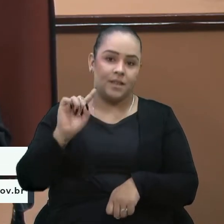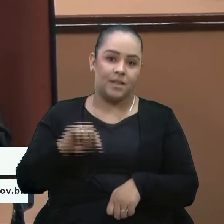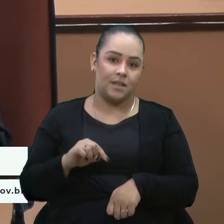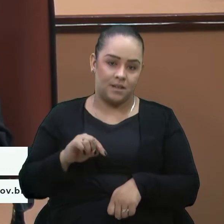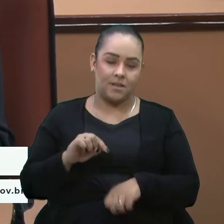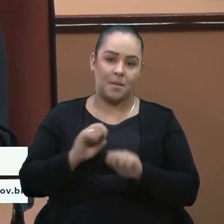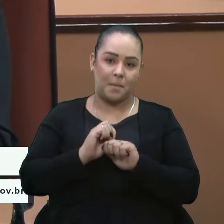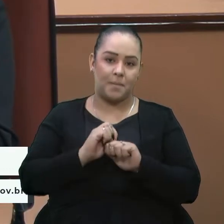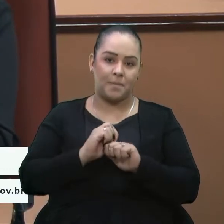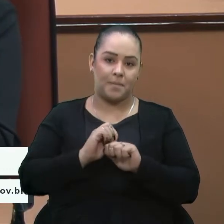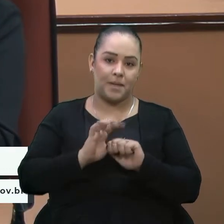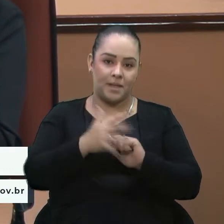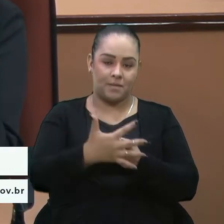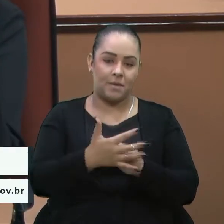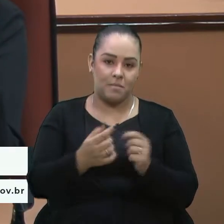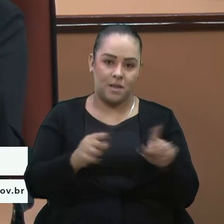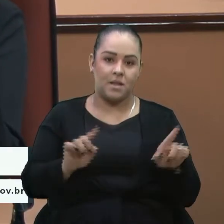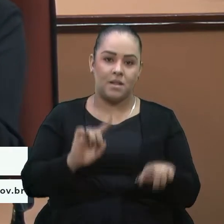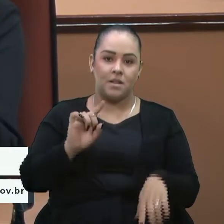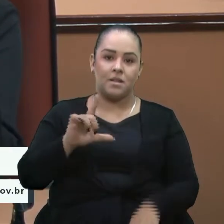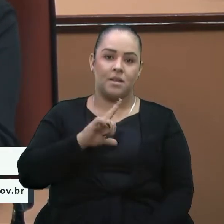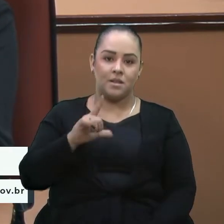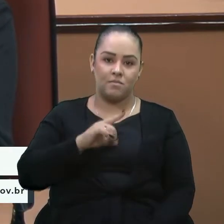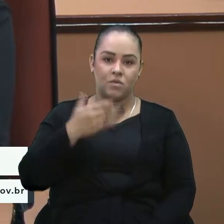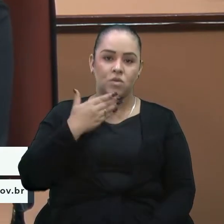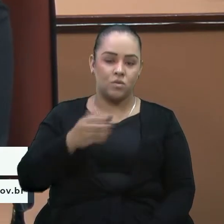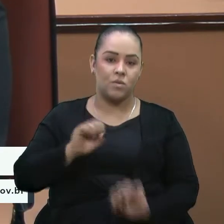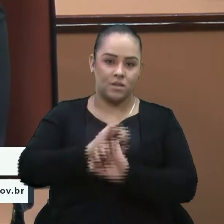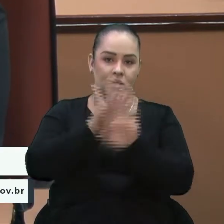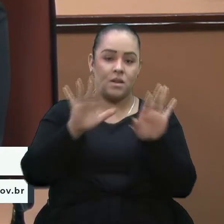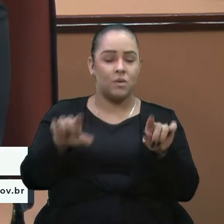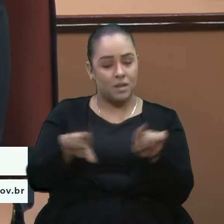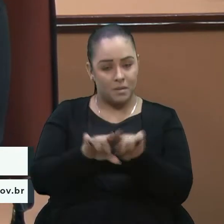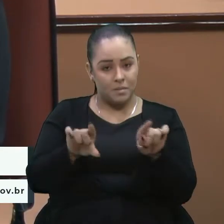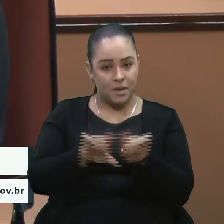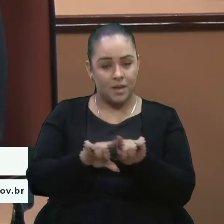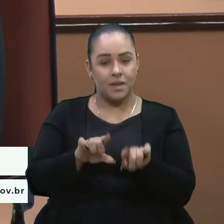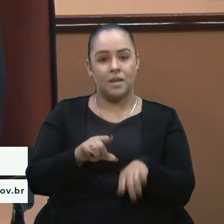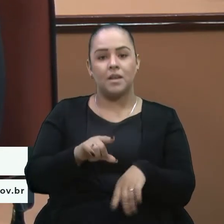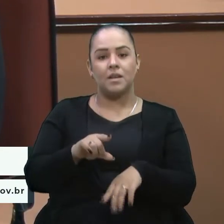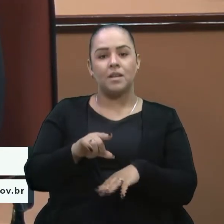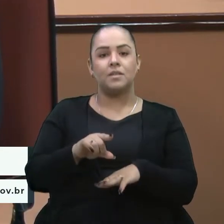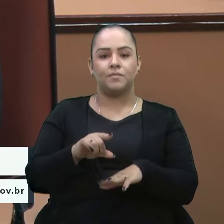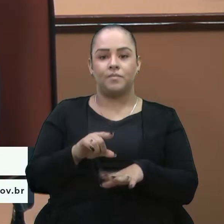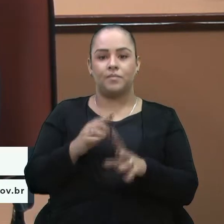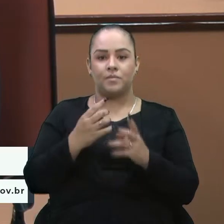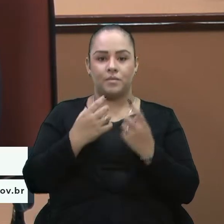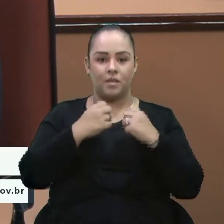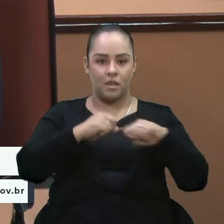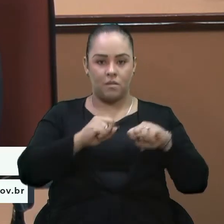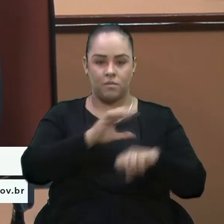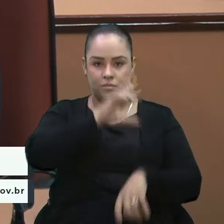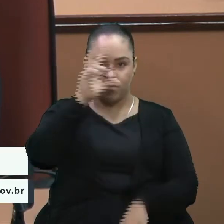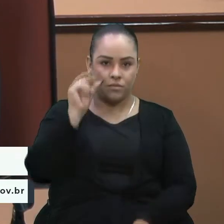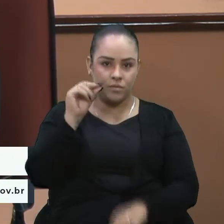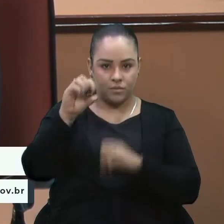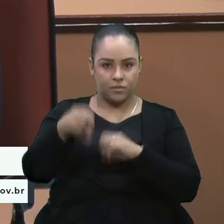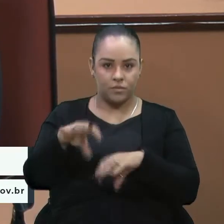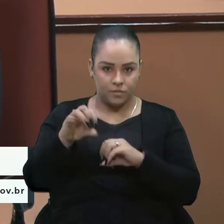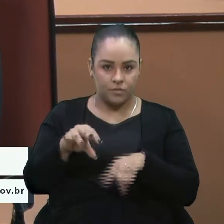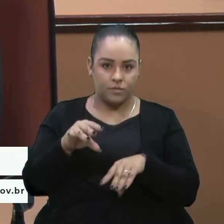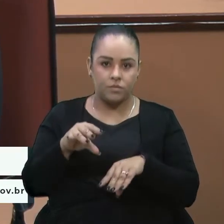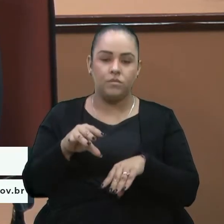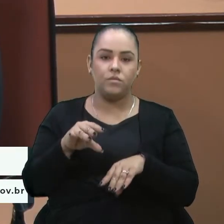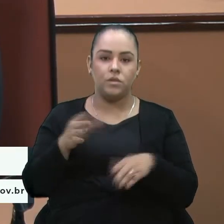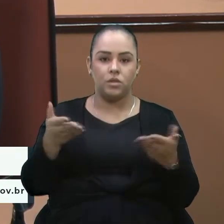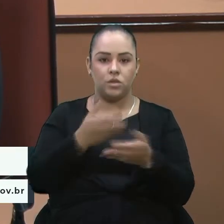pandemia. Mas está sim, fica esse alerta e até o esclarecimento de que a Secretaria Municipal de Educação já contou, já esclareceu, já